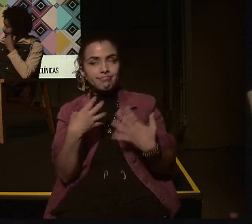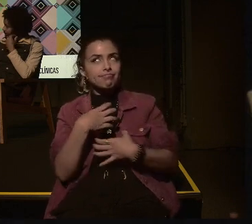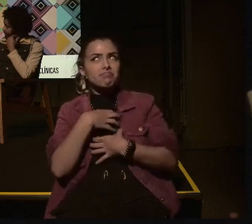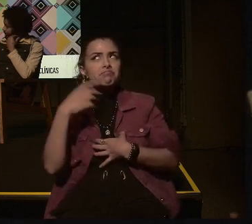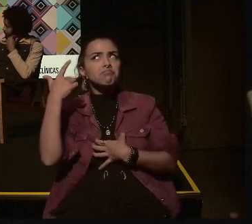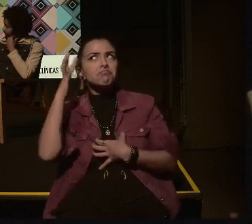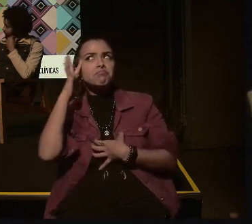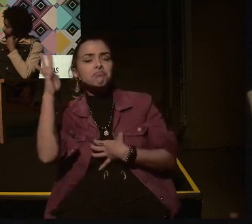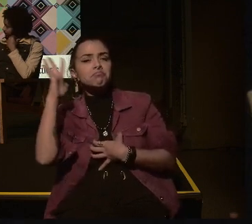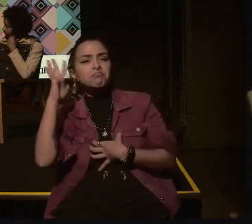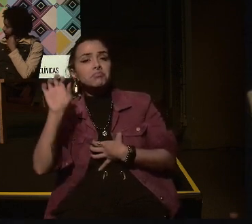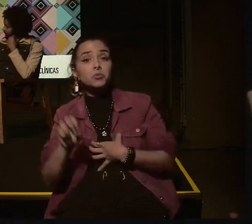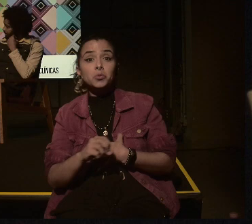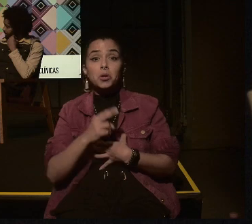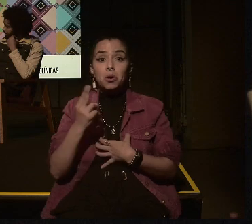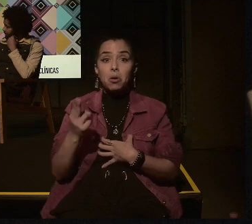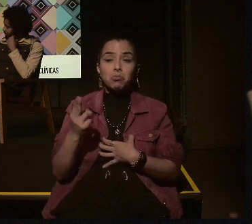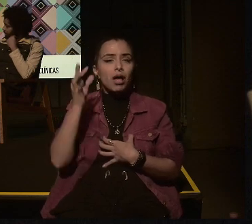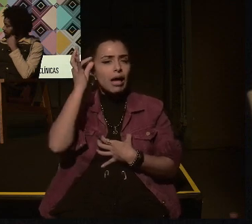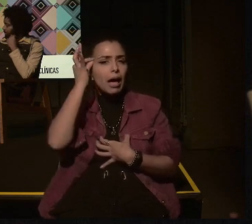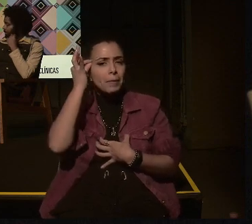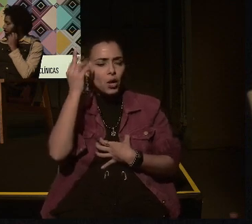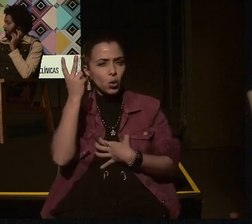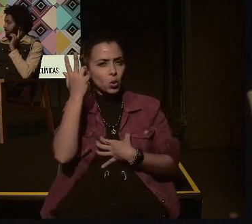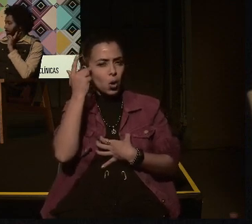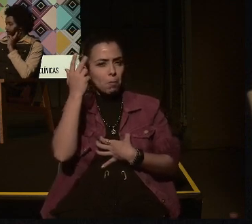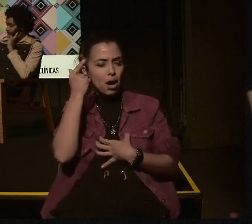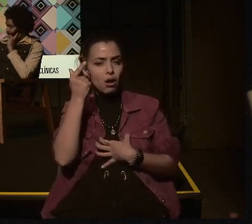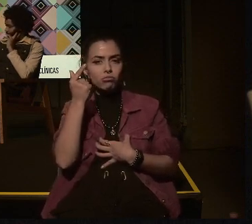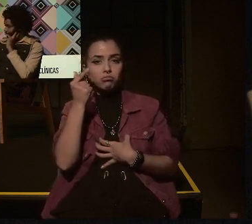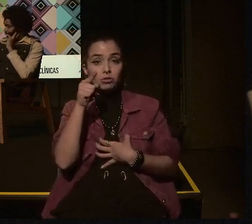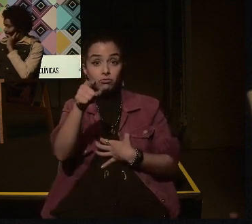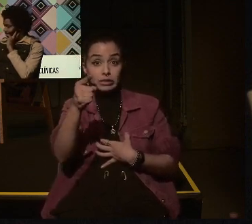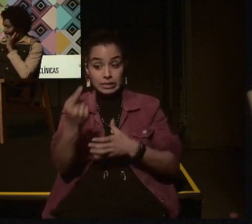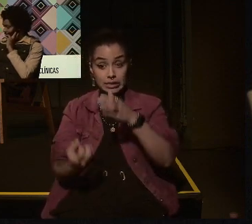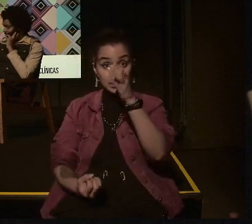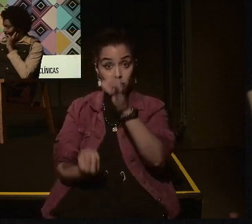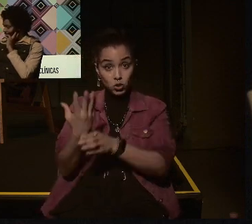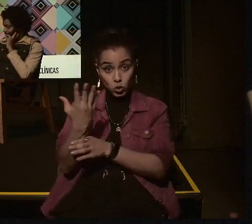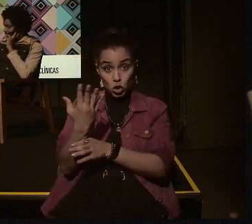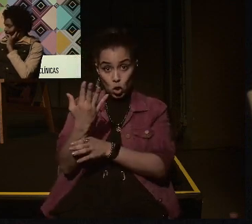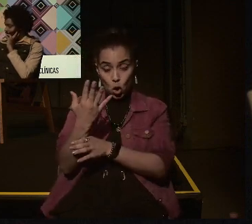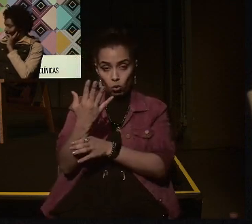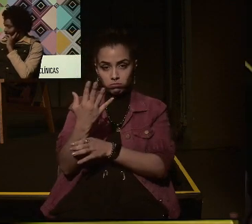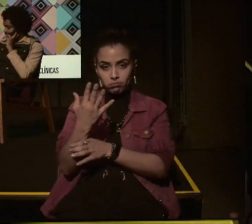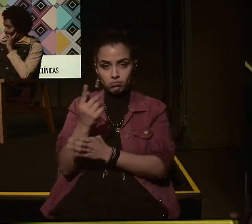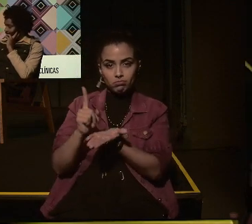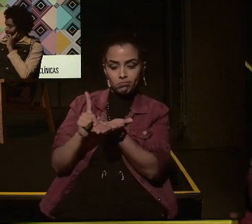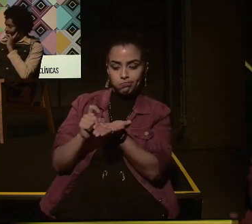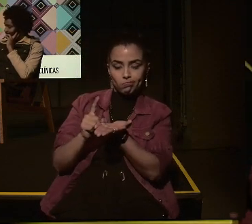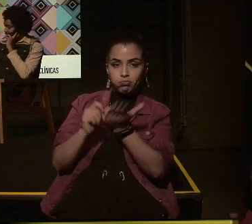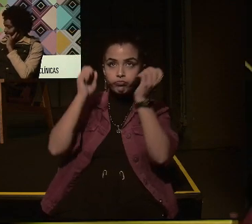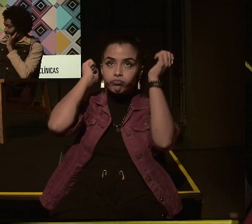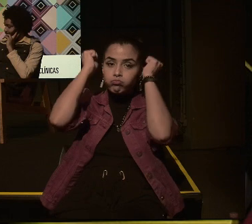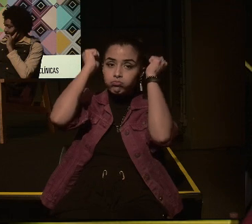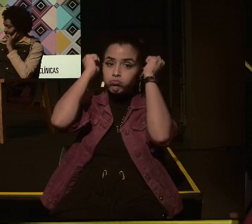O shampoo para cabelos normais. Quando você cria um shampoo para cabelos normais,